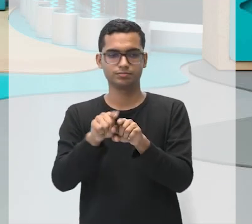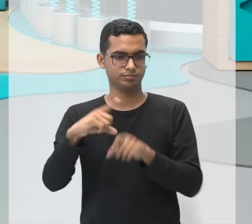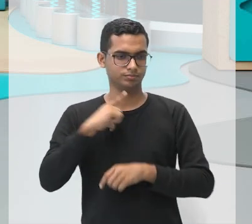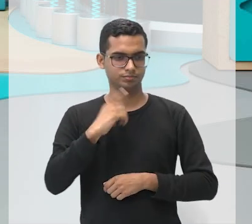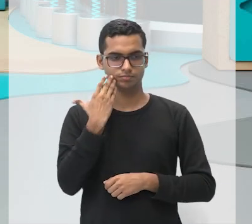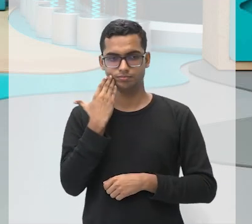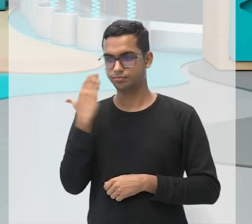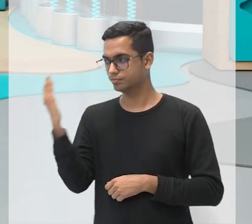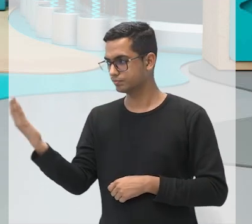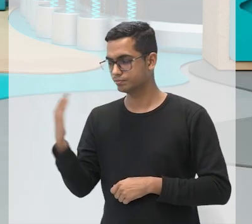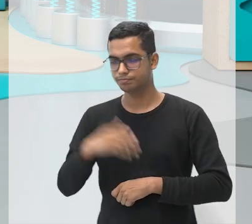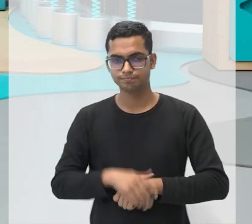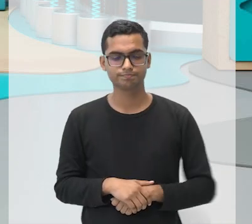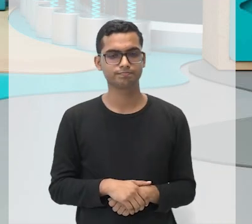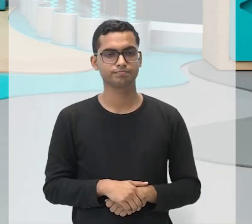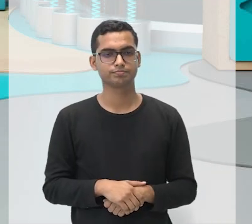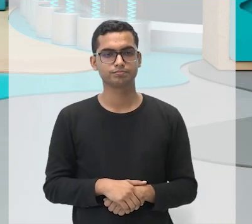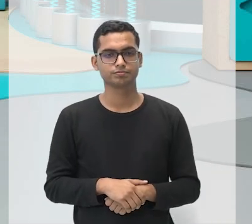só. Os saltos